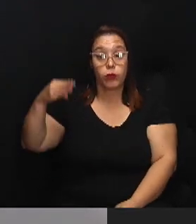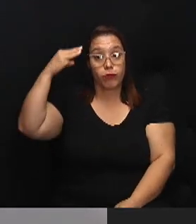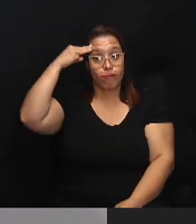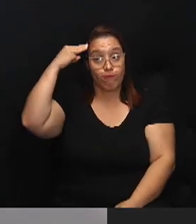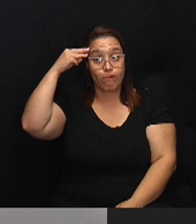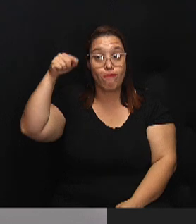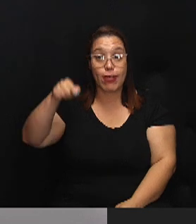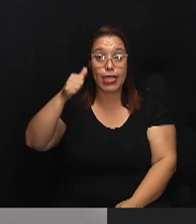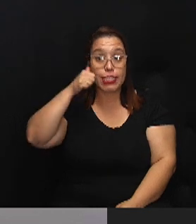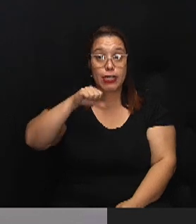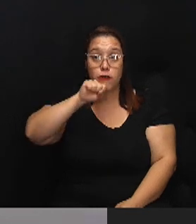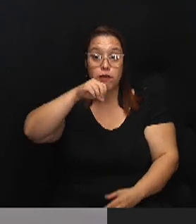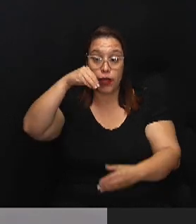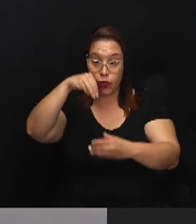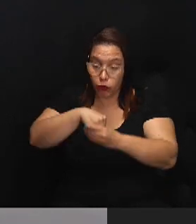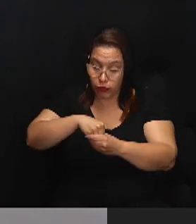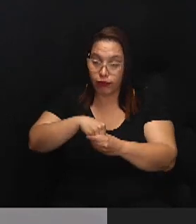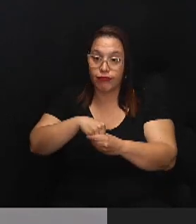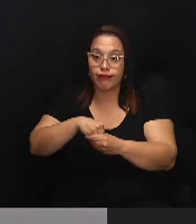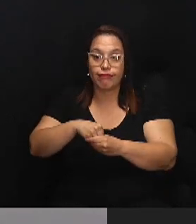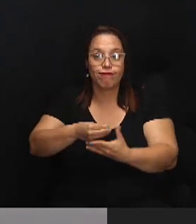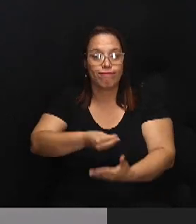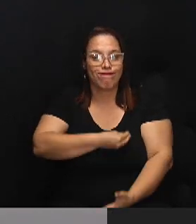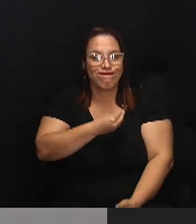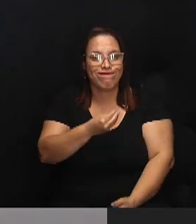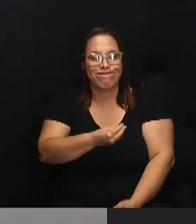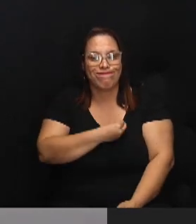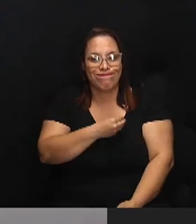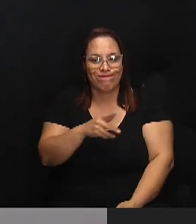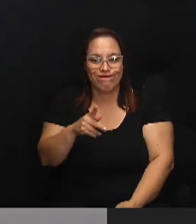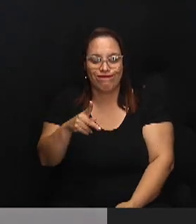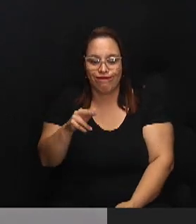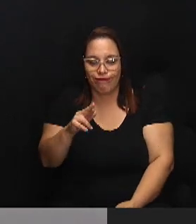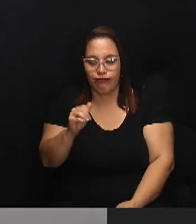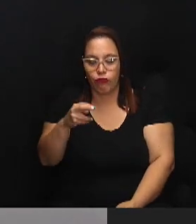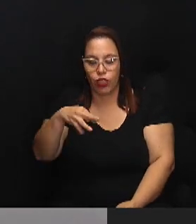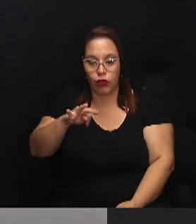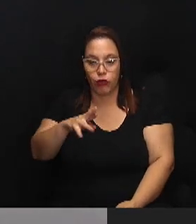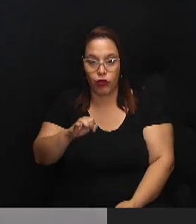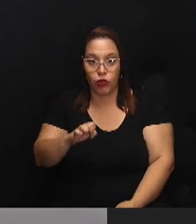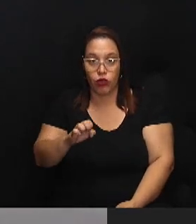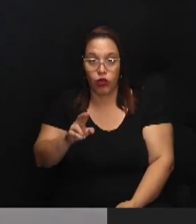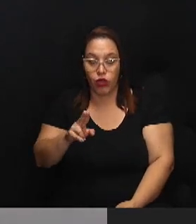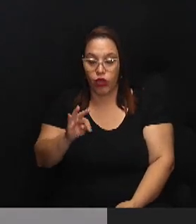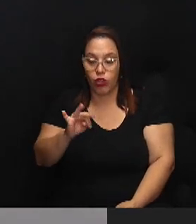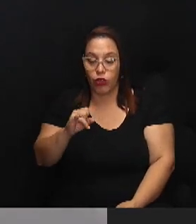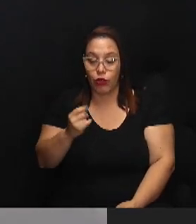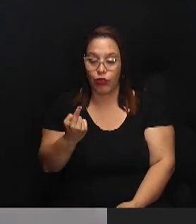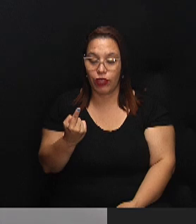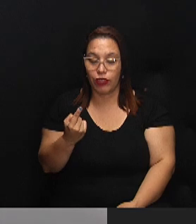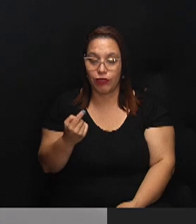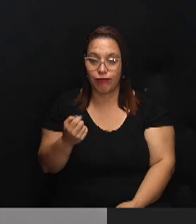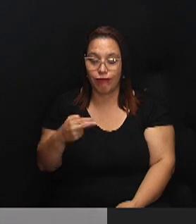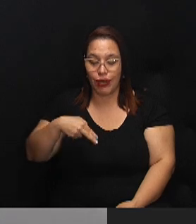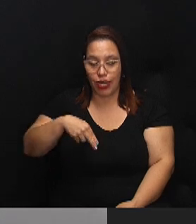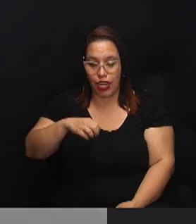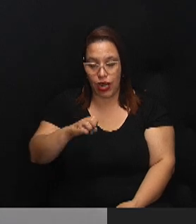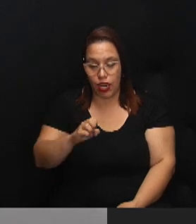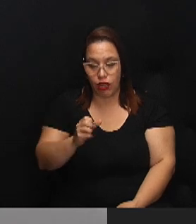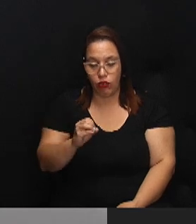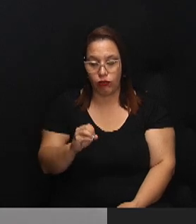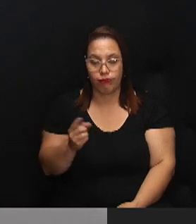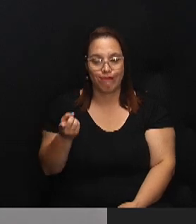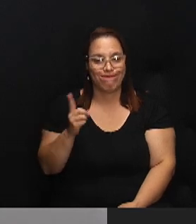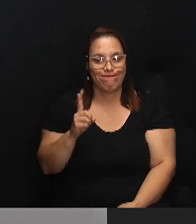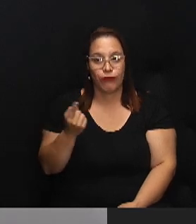que estão dentro, né, vivenciando a prematuridade dentro do UTI-NEL, que não é fácil, elas não passam 1 semana,